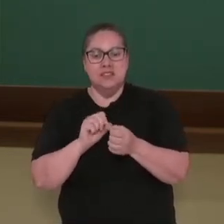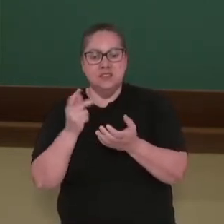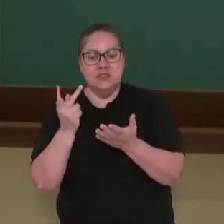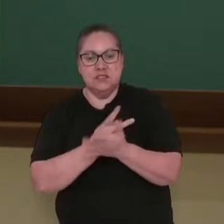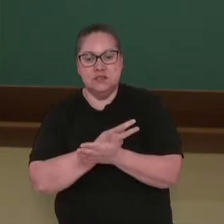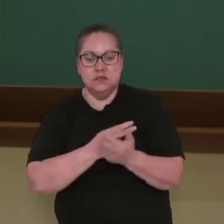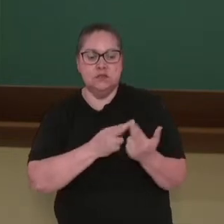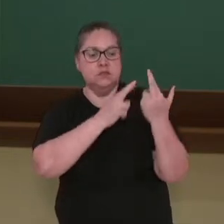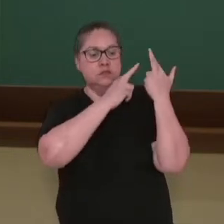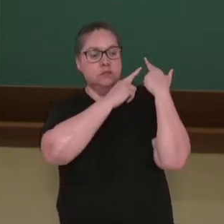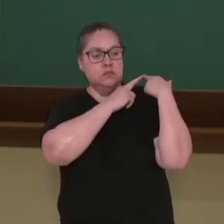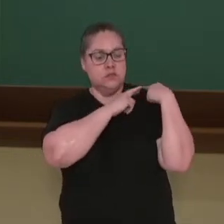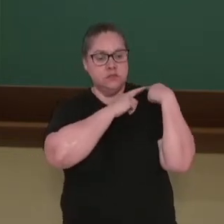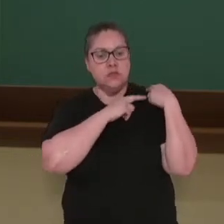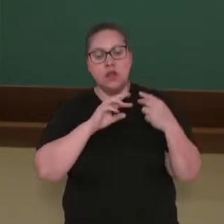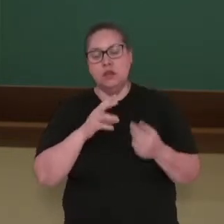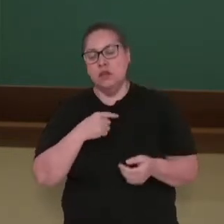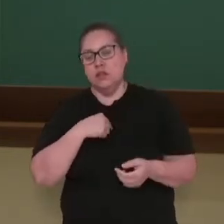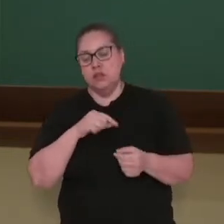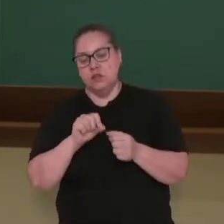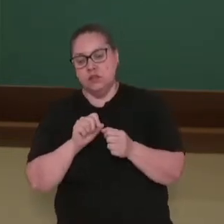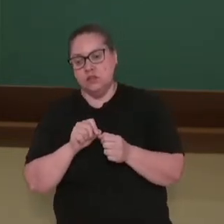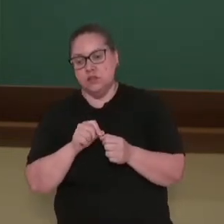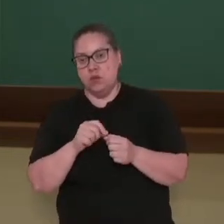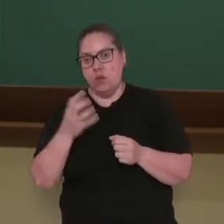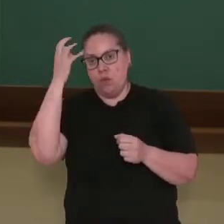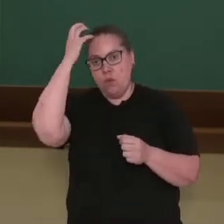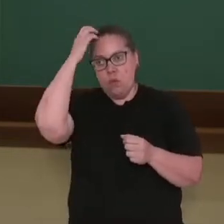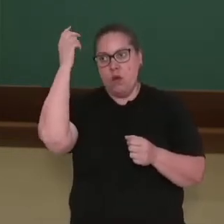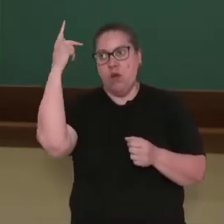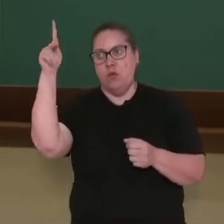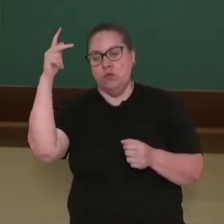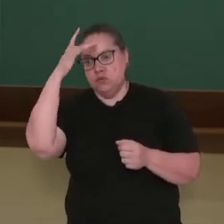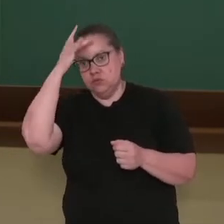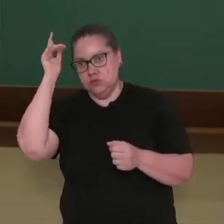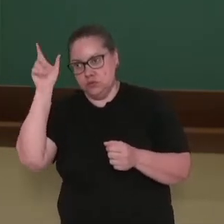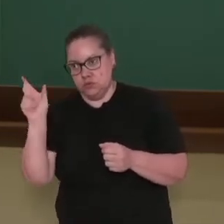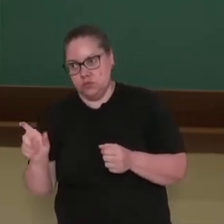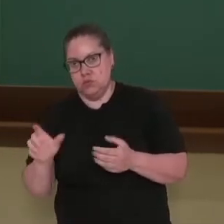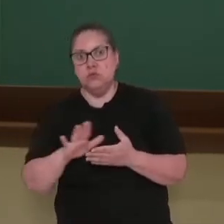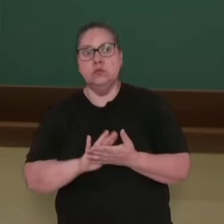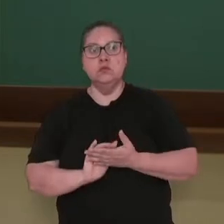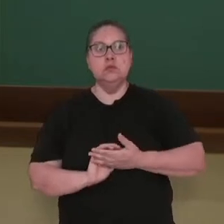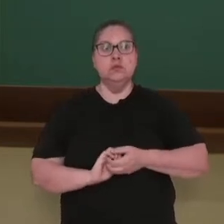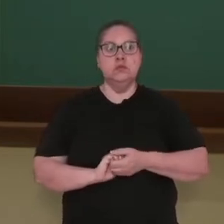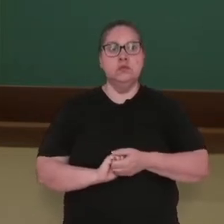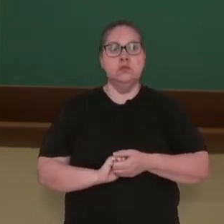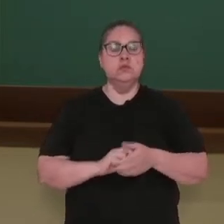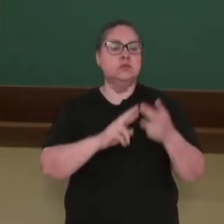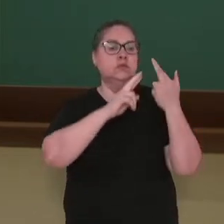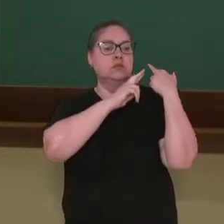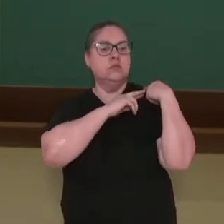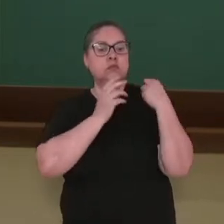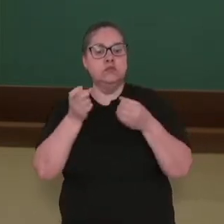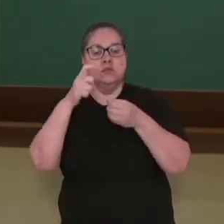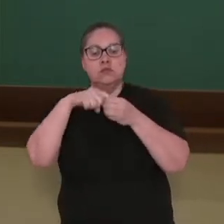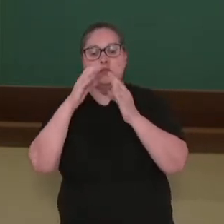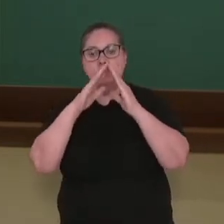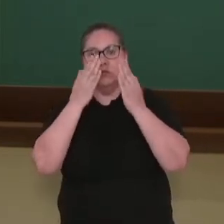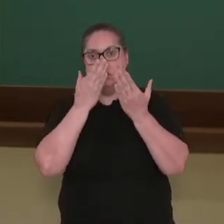é simplesmente uma pessoa que responde por suas ações. Assumir um compromisso, vou ser responsável em cumprir com